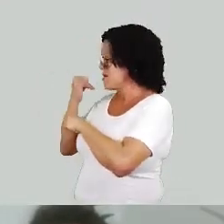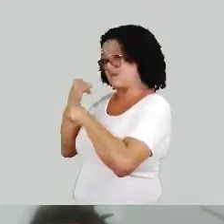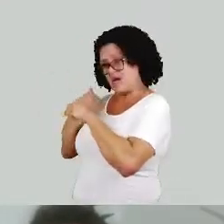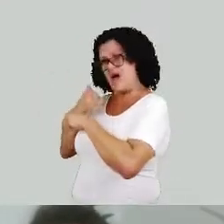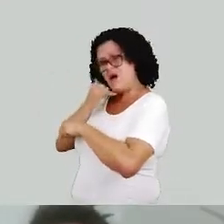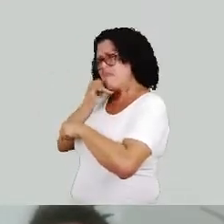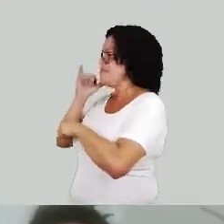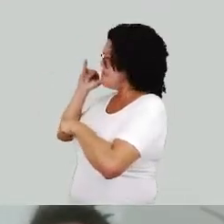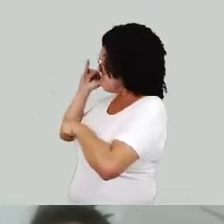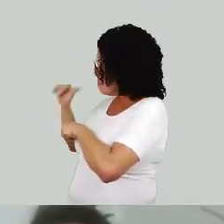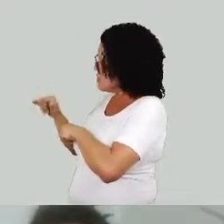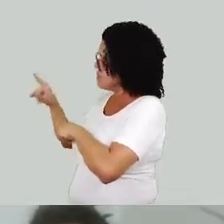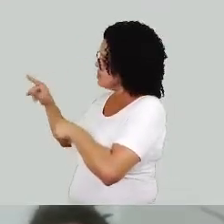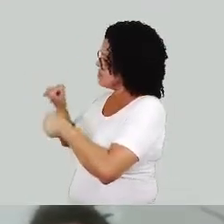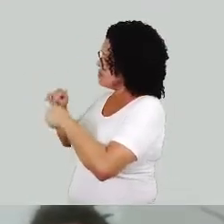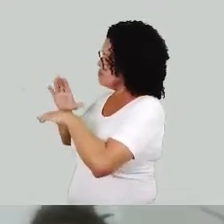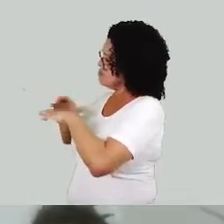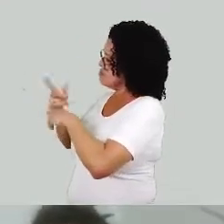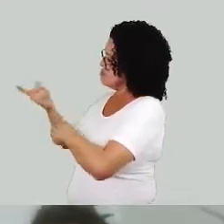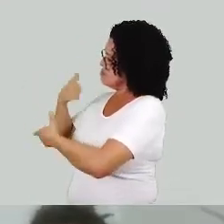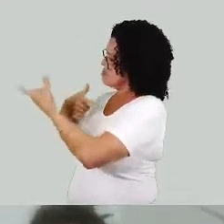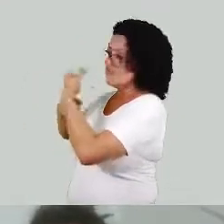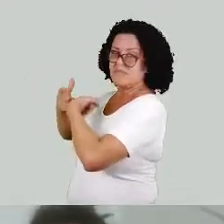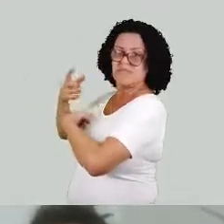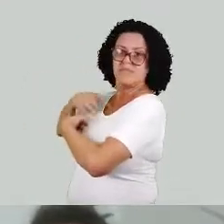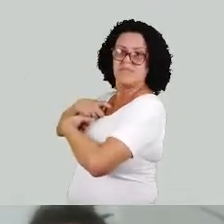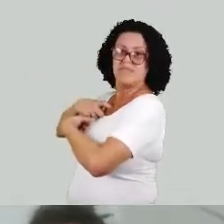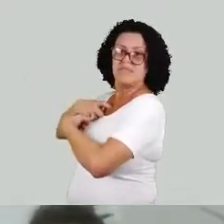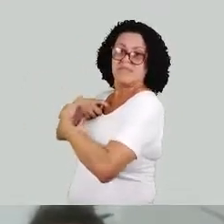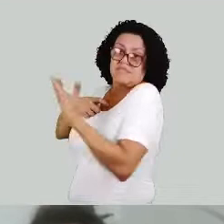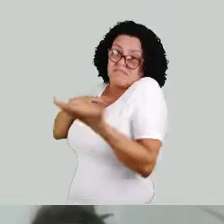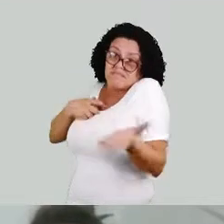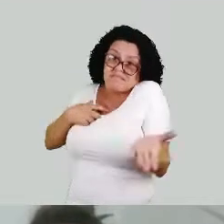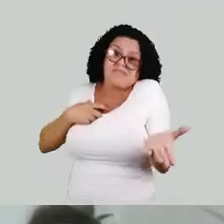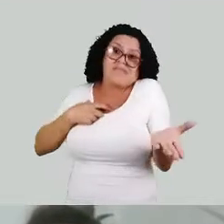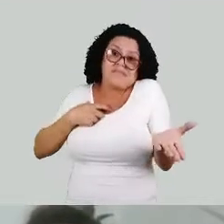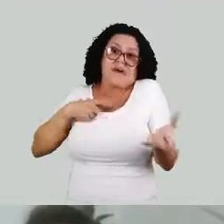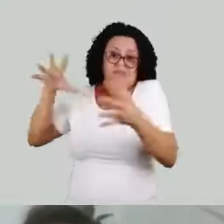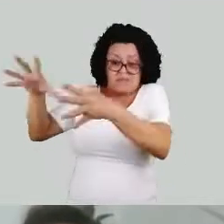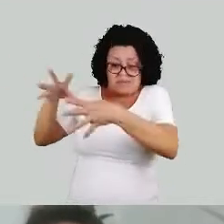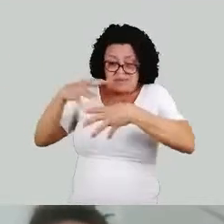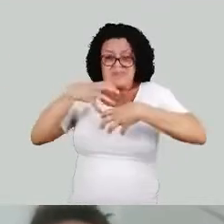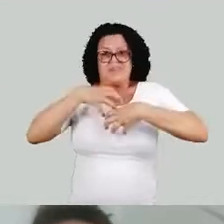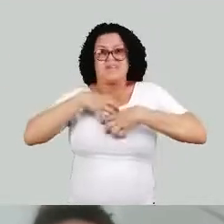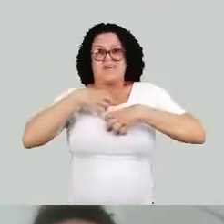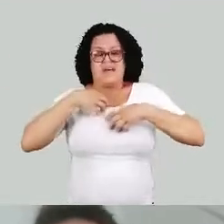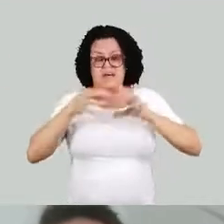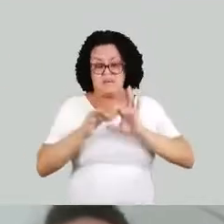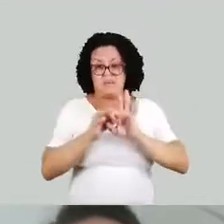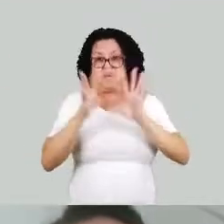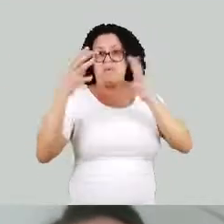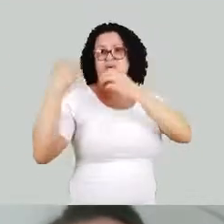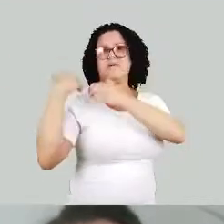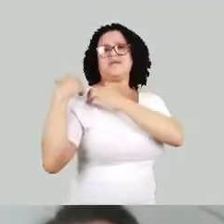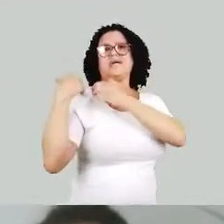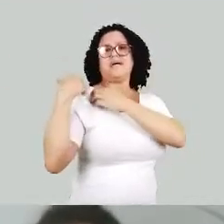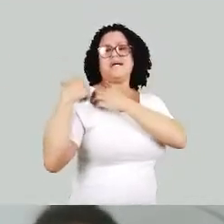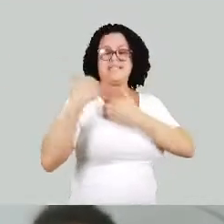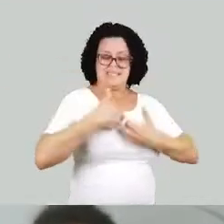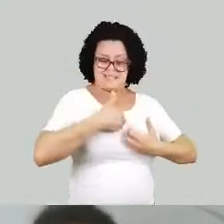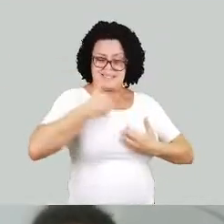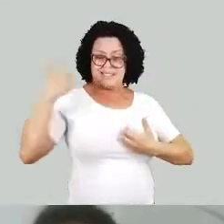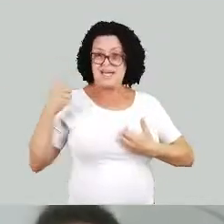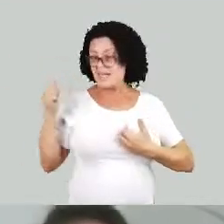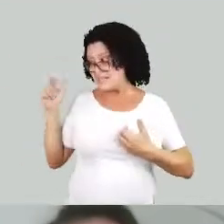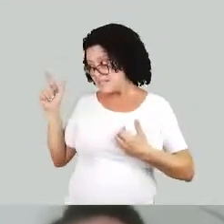Eu te perdoo pela agressão que você me fez. Então você toma para si a responsabilidade de tirar